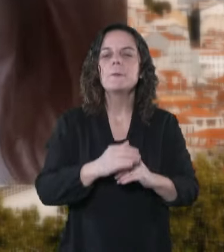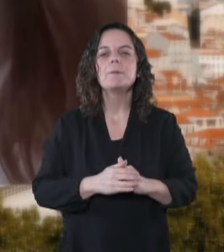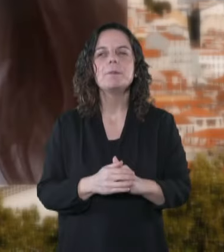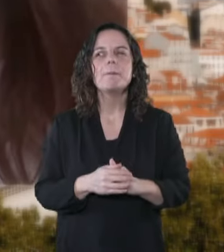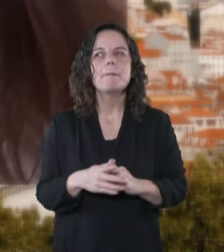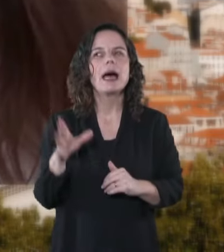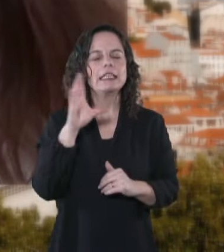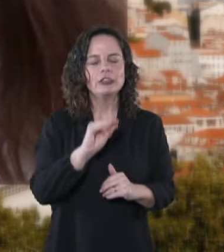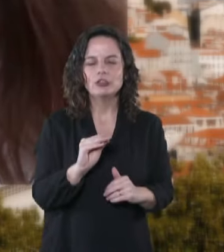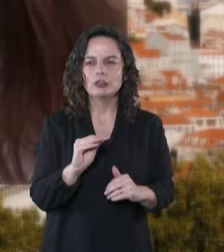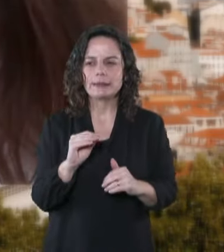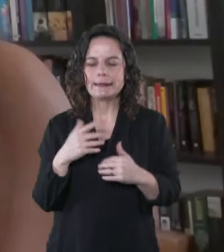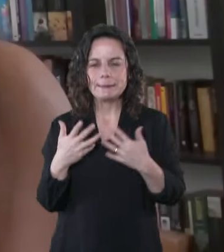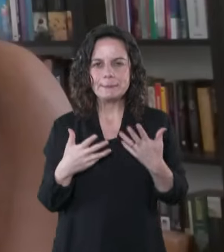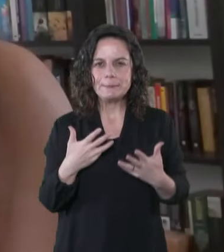mas